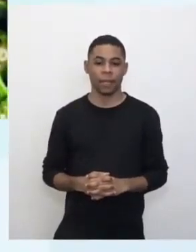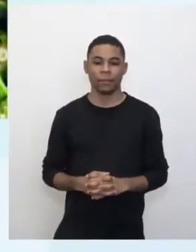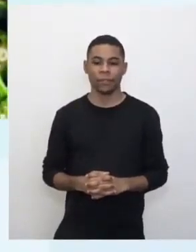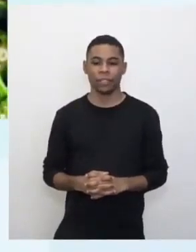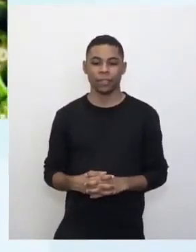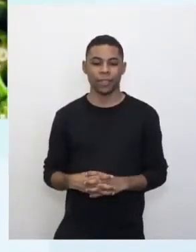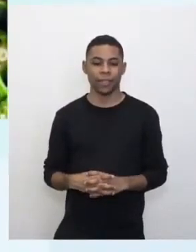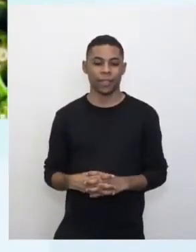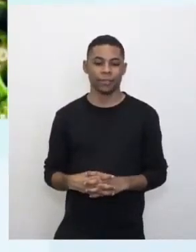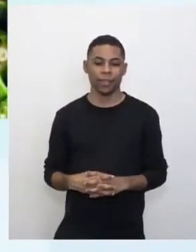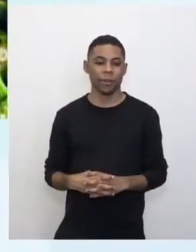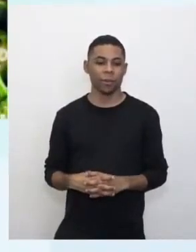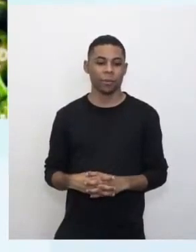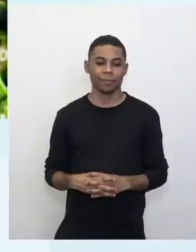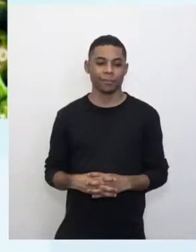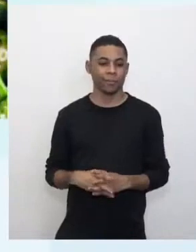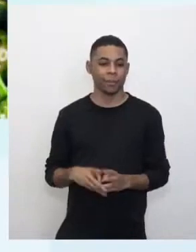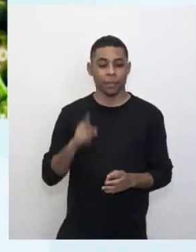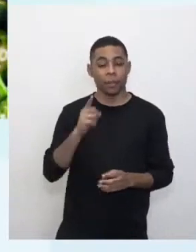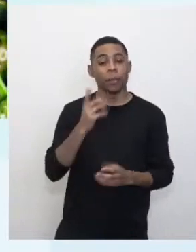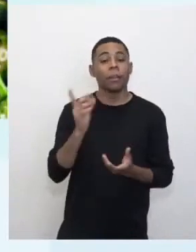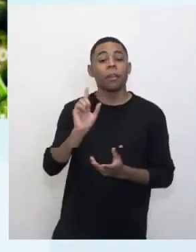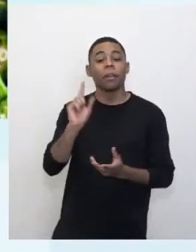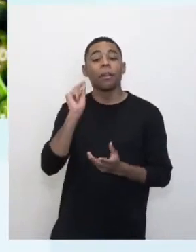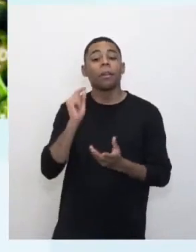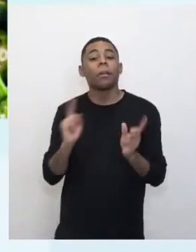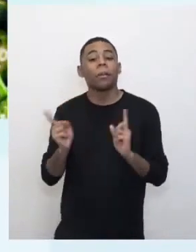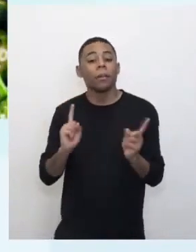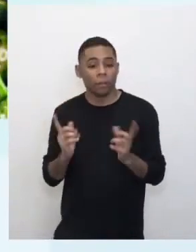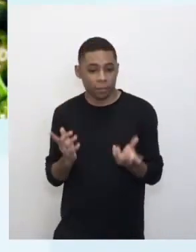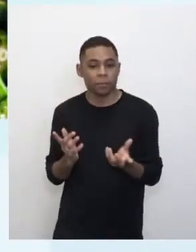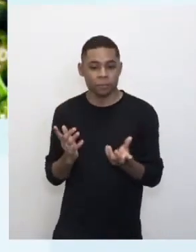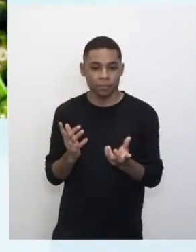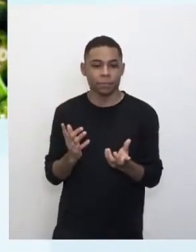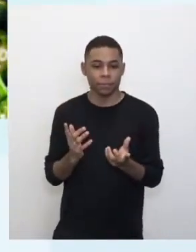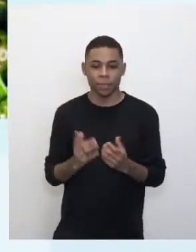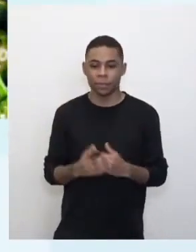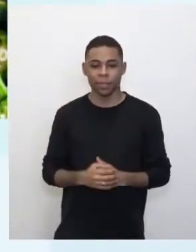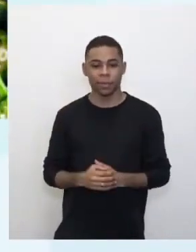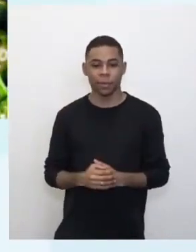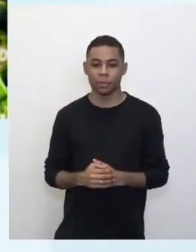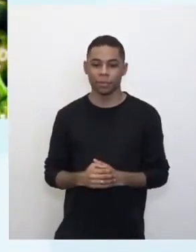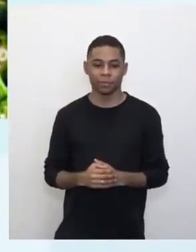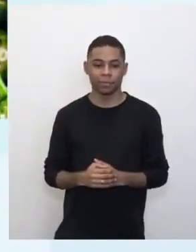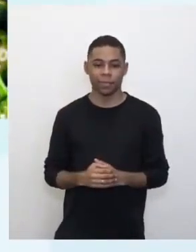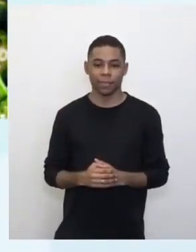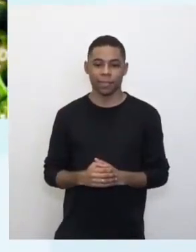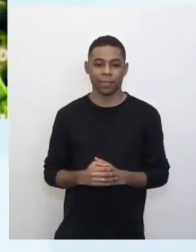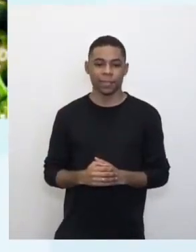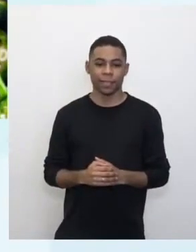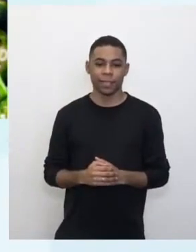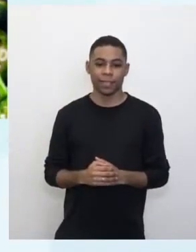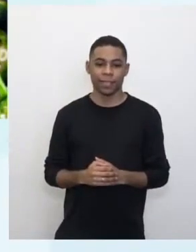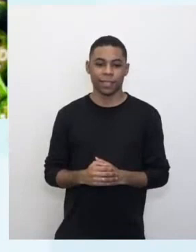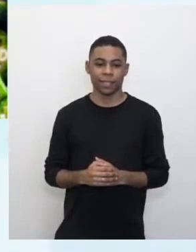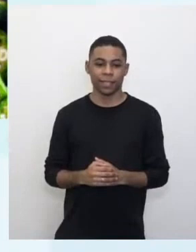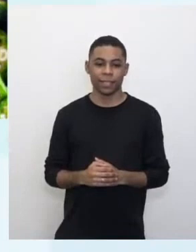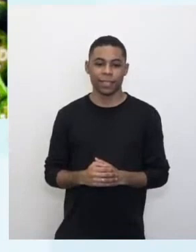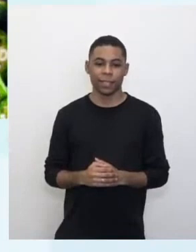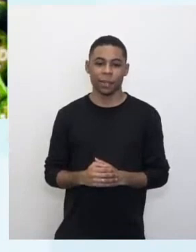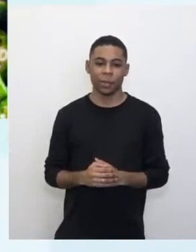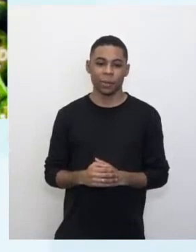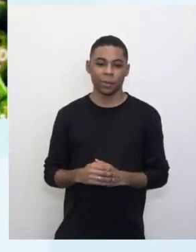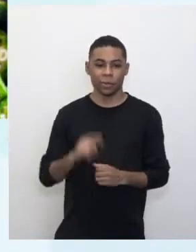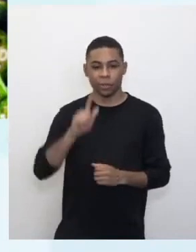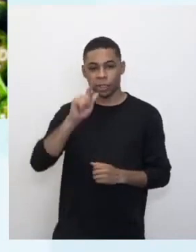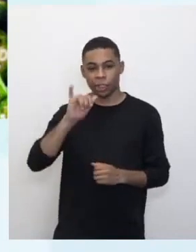can choose either scarlet eggplant or okra. Você pode escolher entre giló... Peraí, agora